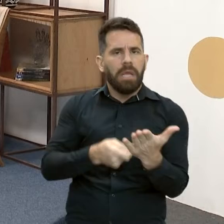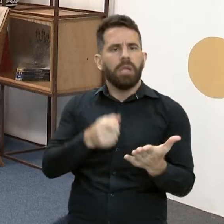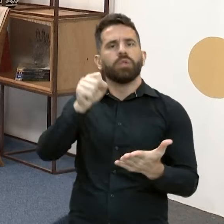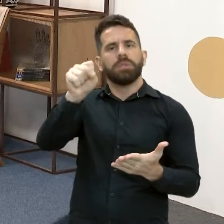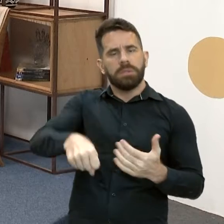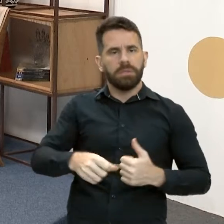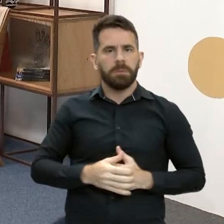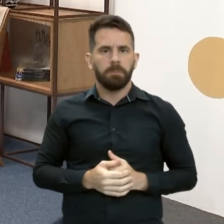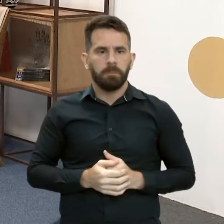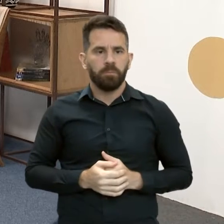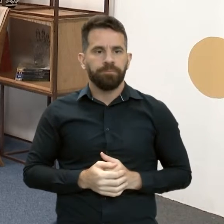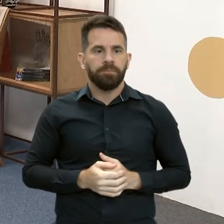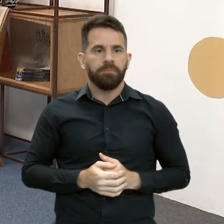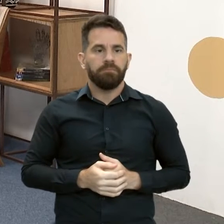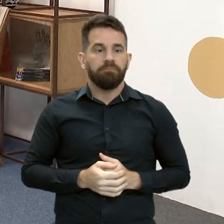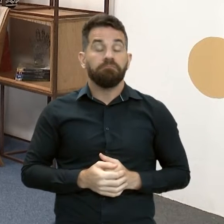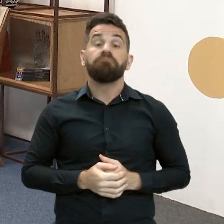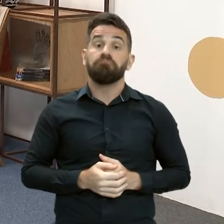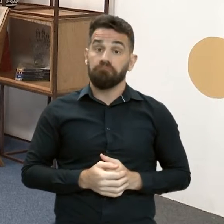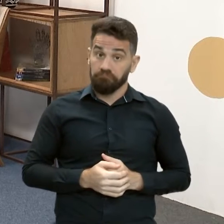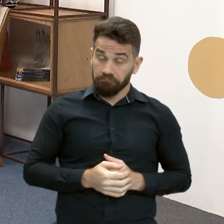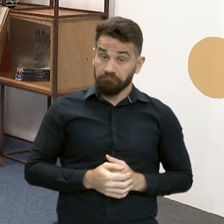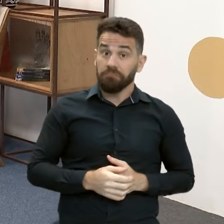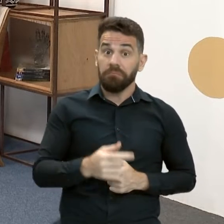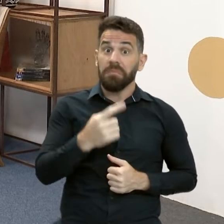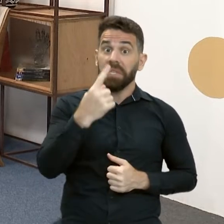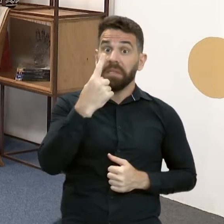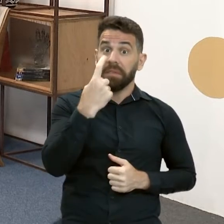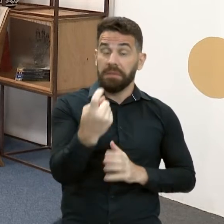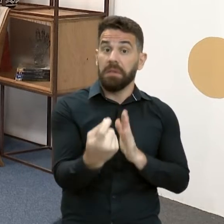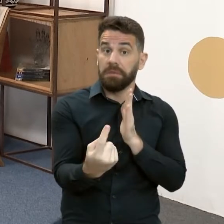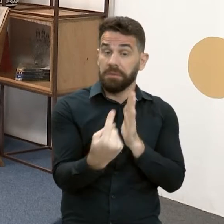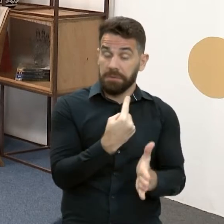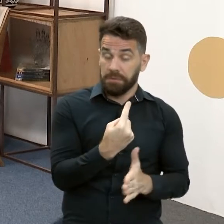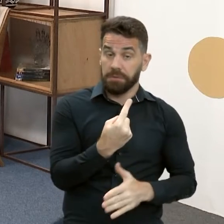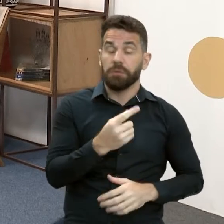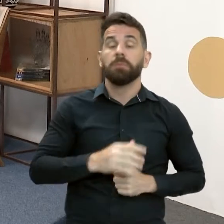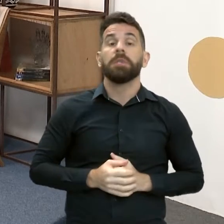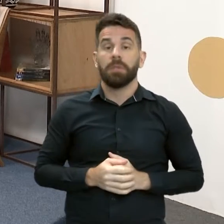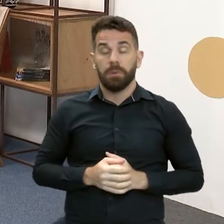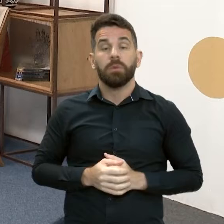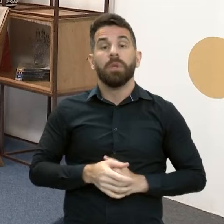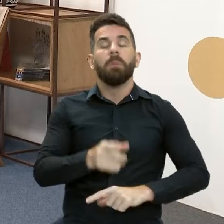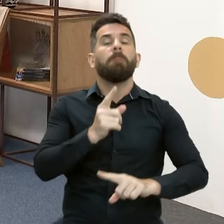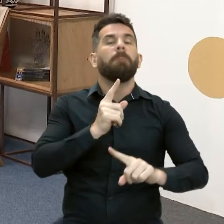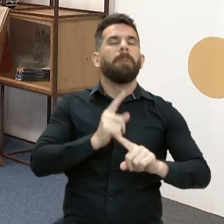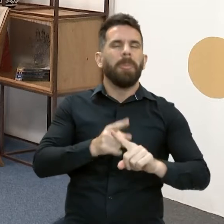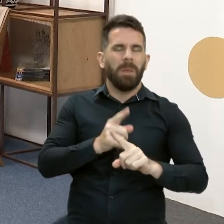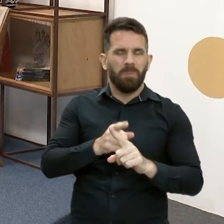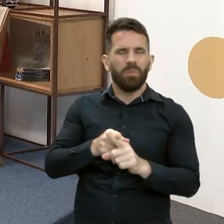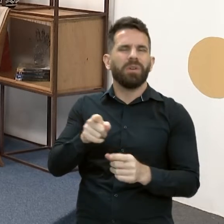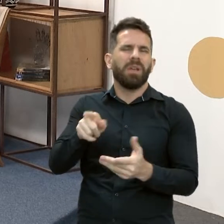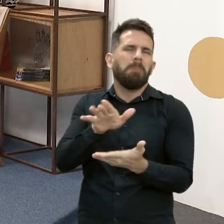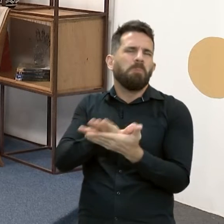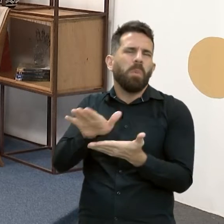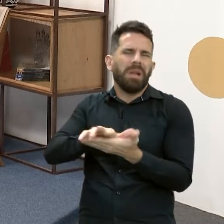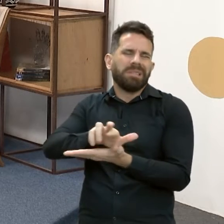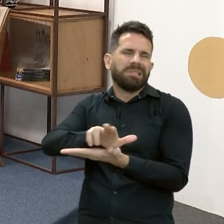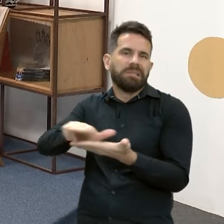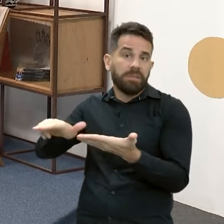Interessante a sua pergunta, porque a obra da Cora, ela revela uma